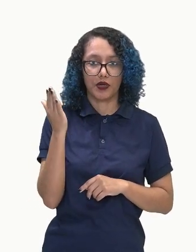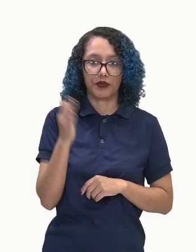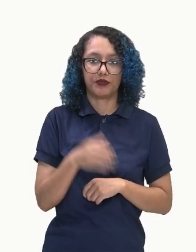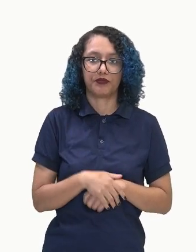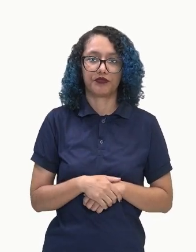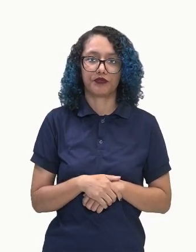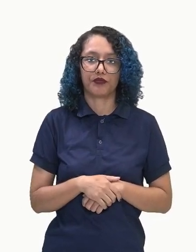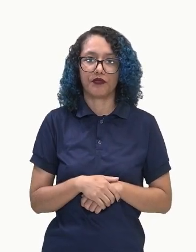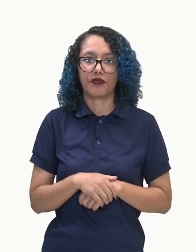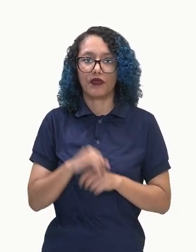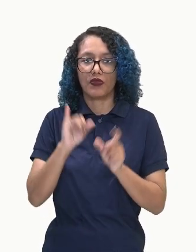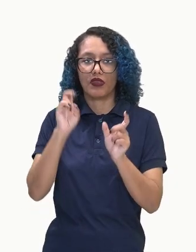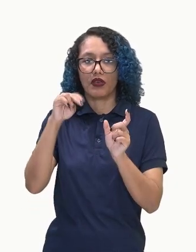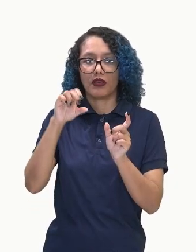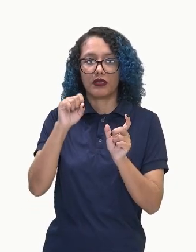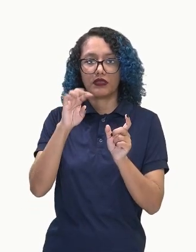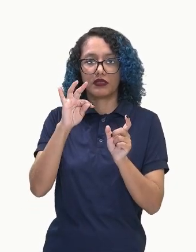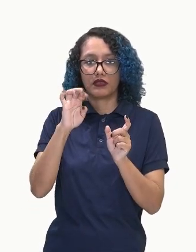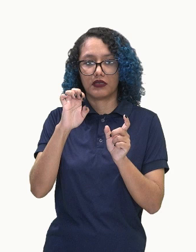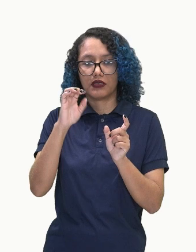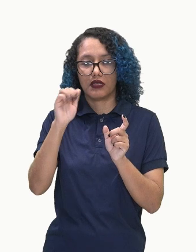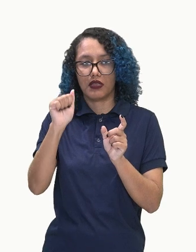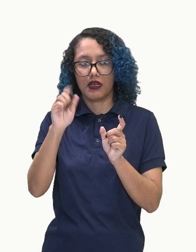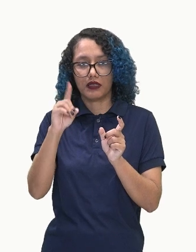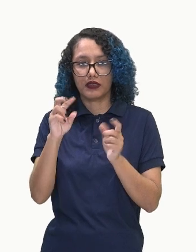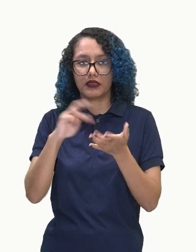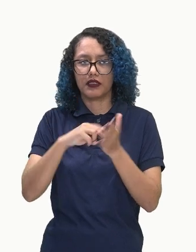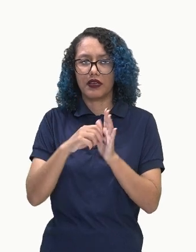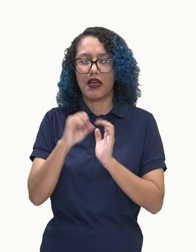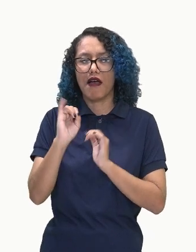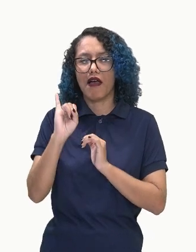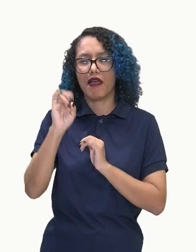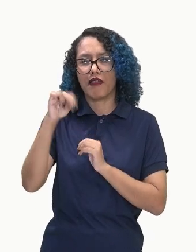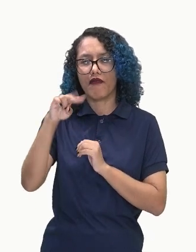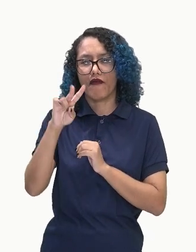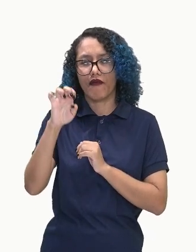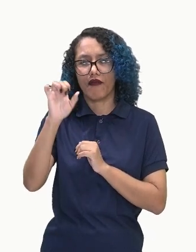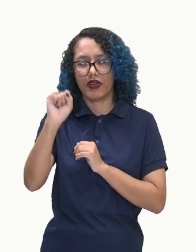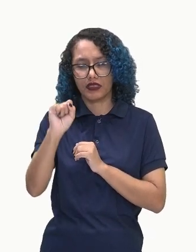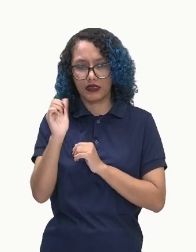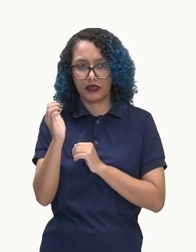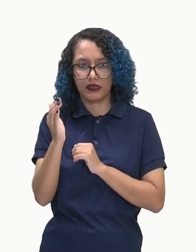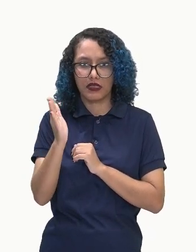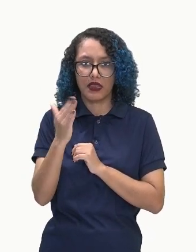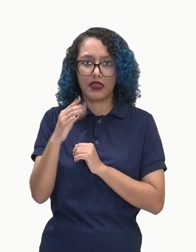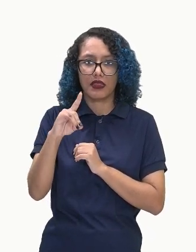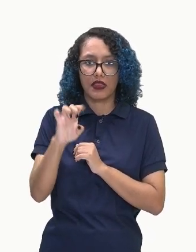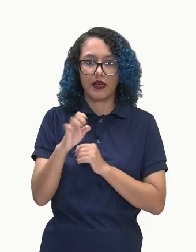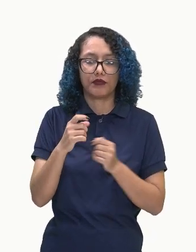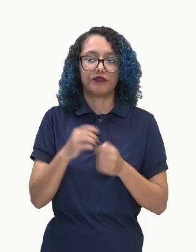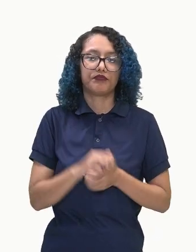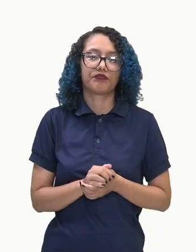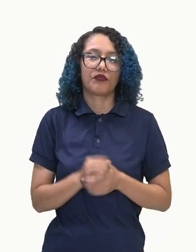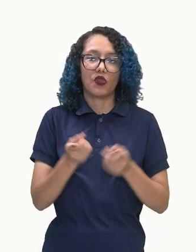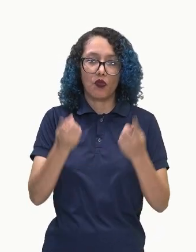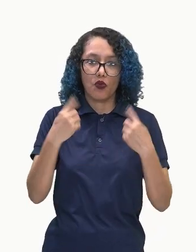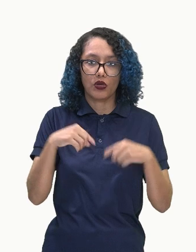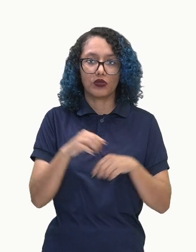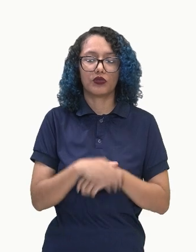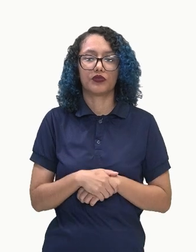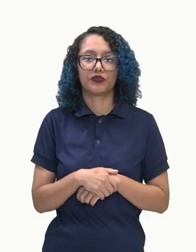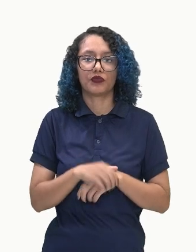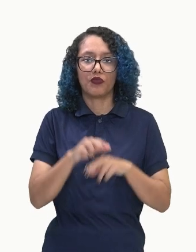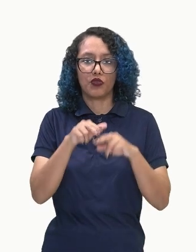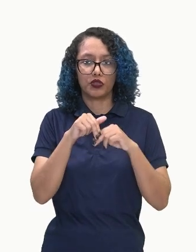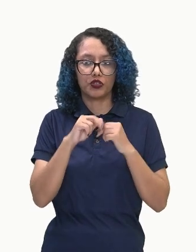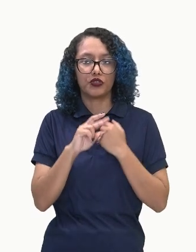palavrinha instead quer dizer em vez de. Causa e efeito. Então, os advérbios, como linking word, ele pode